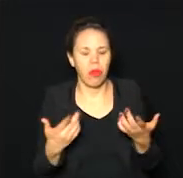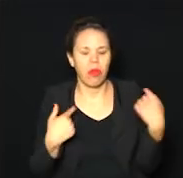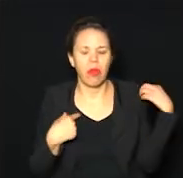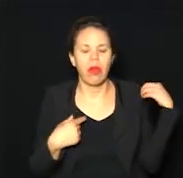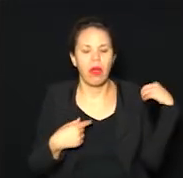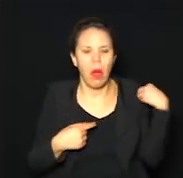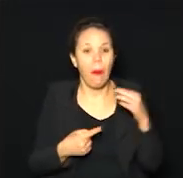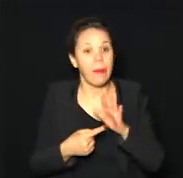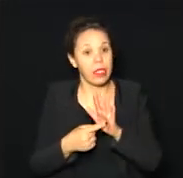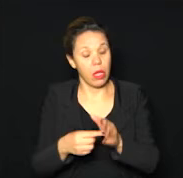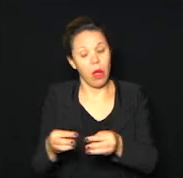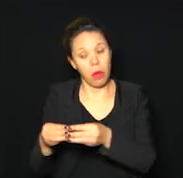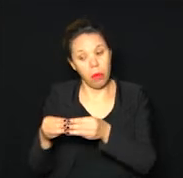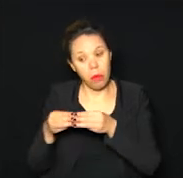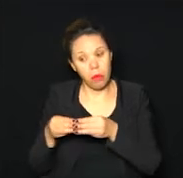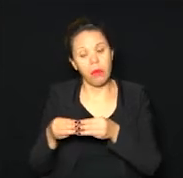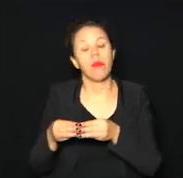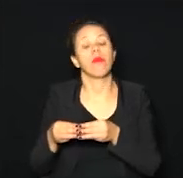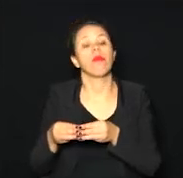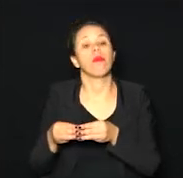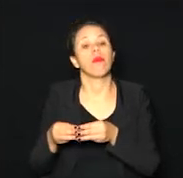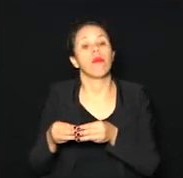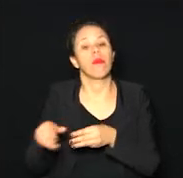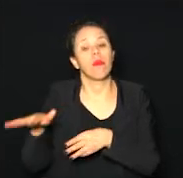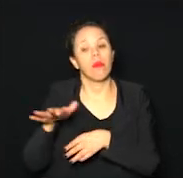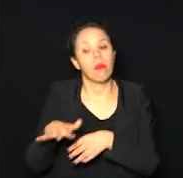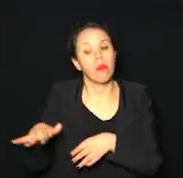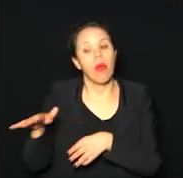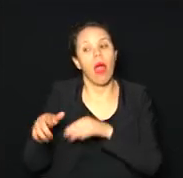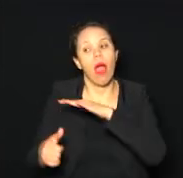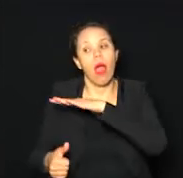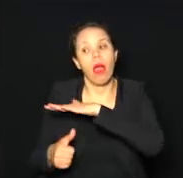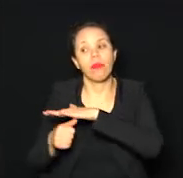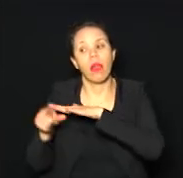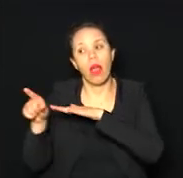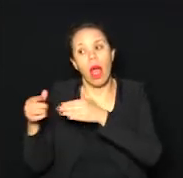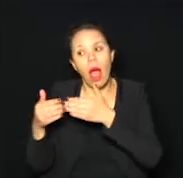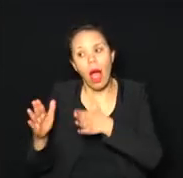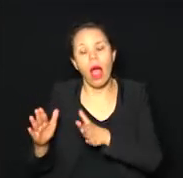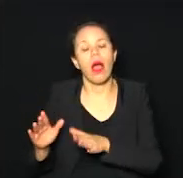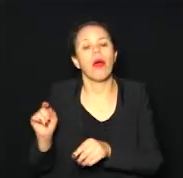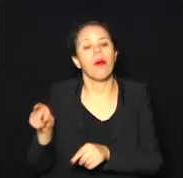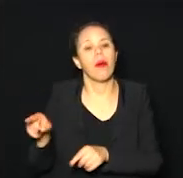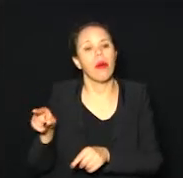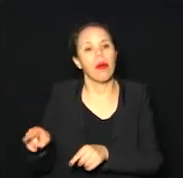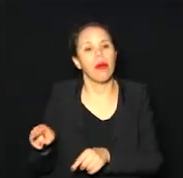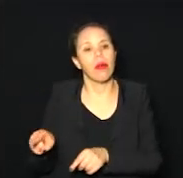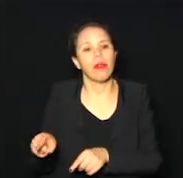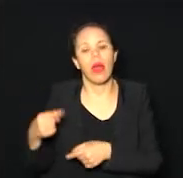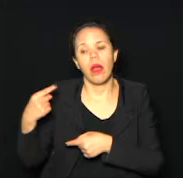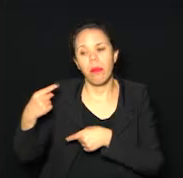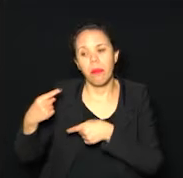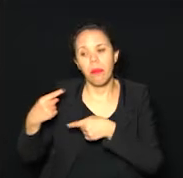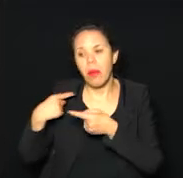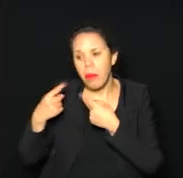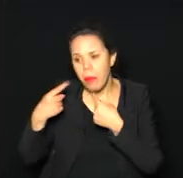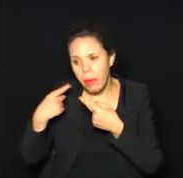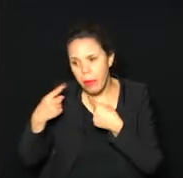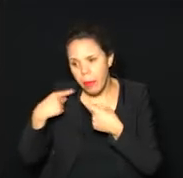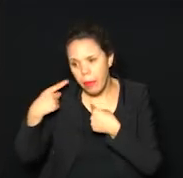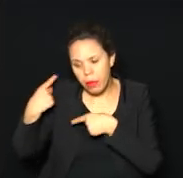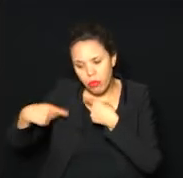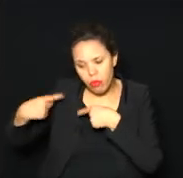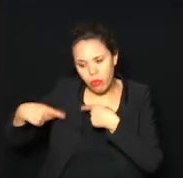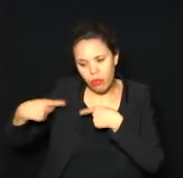também uma moção de apelo para que a reitoria abra um processo de diálogo, de discussão